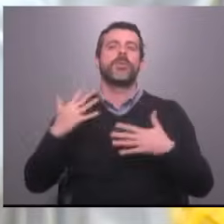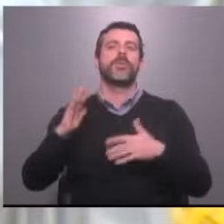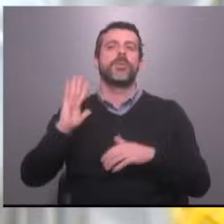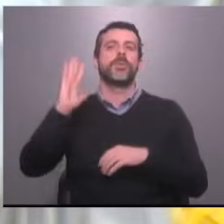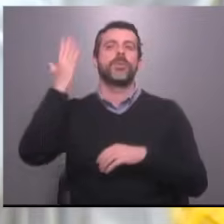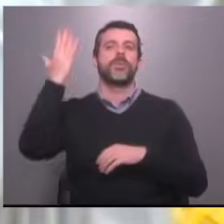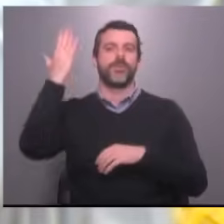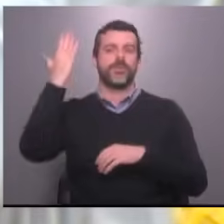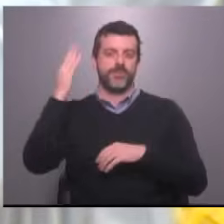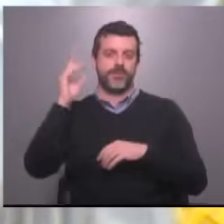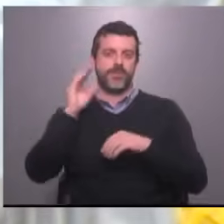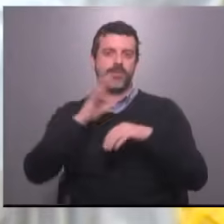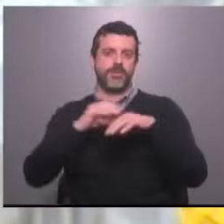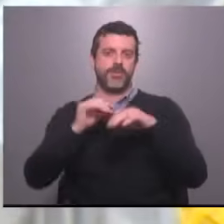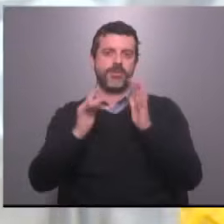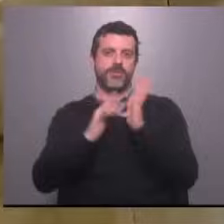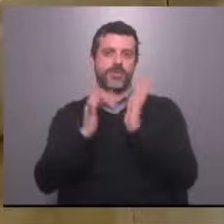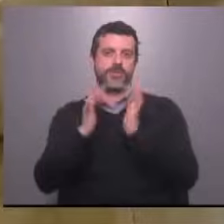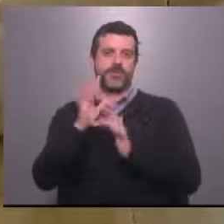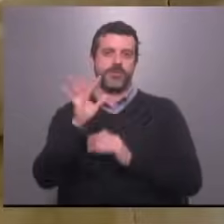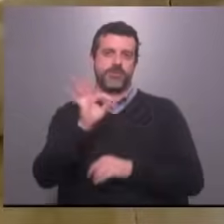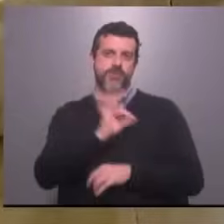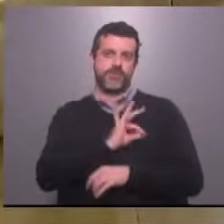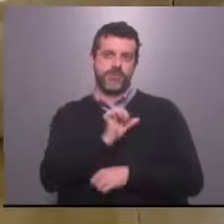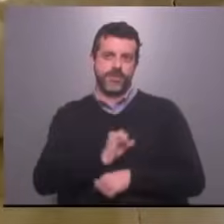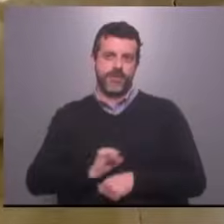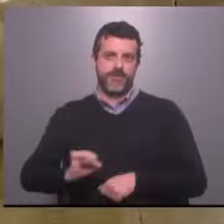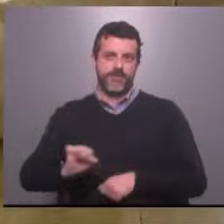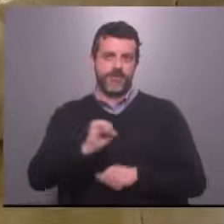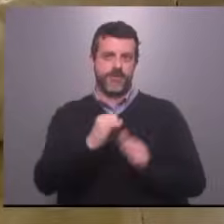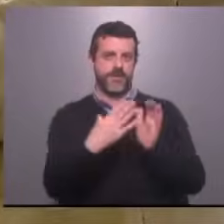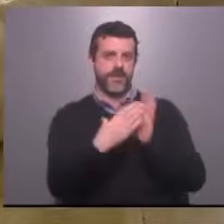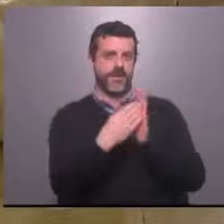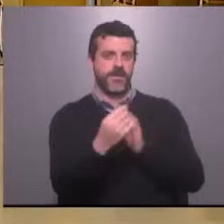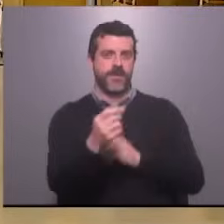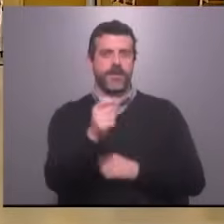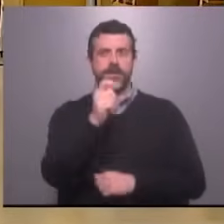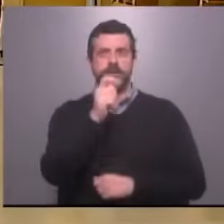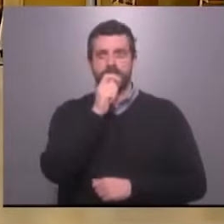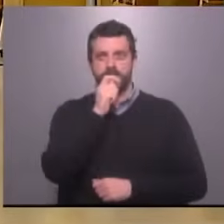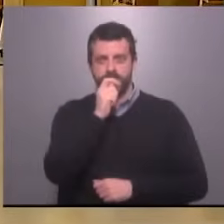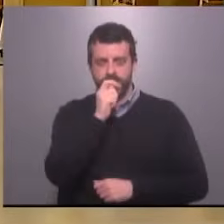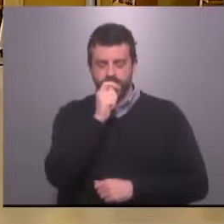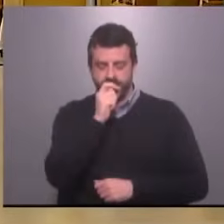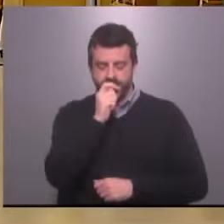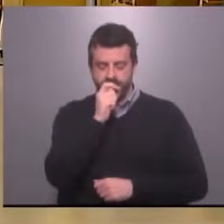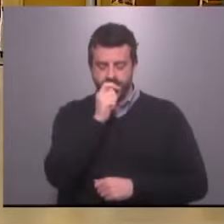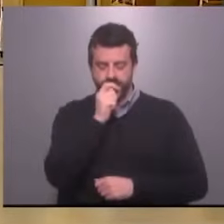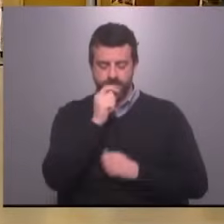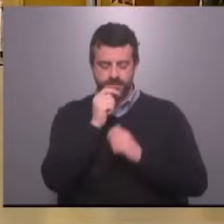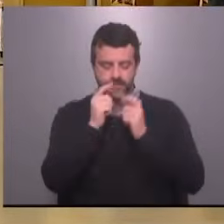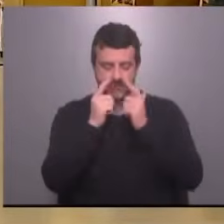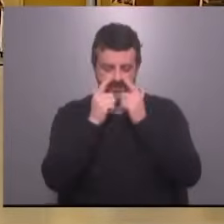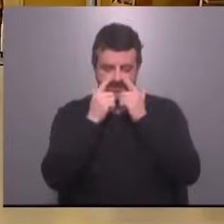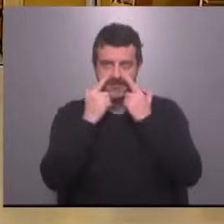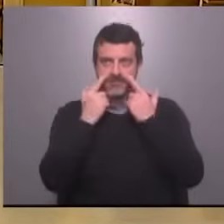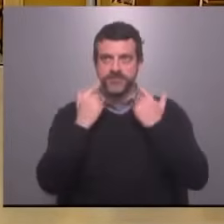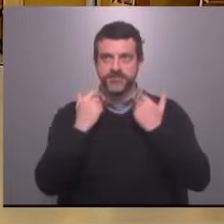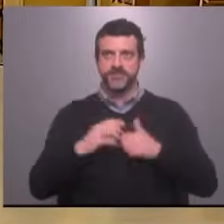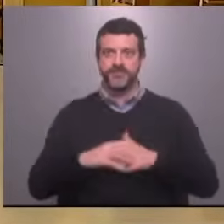e da sua luz esplendorosa, por Cristo nosso Senhor. Amém. Amém.